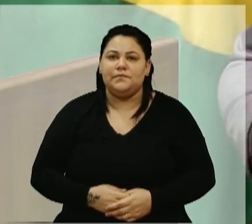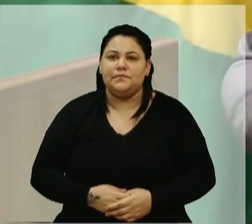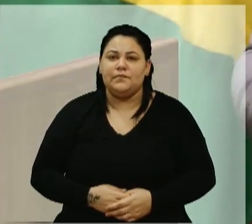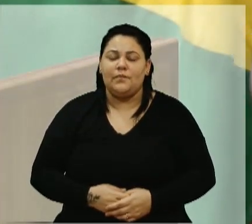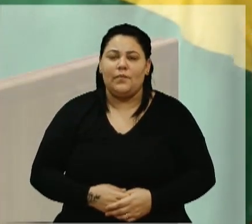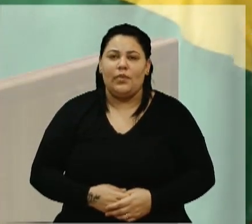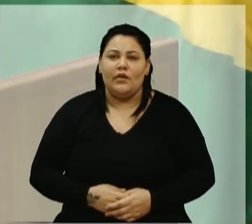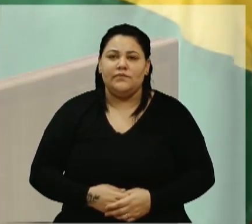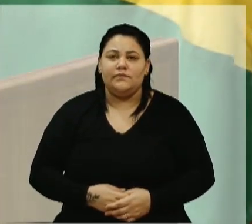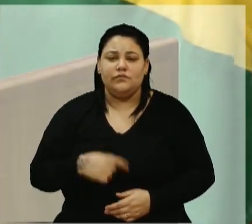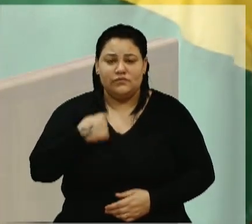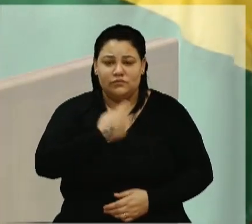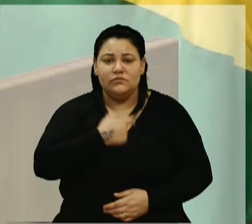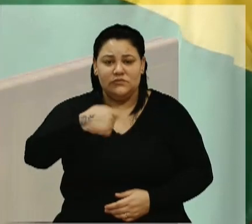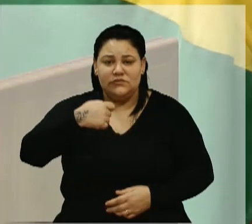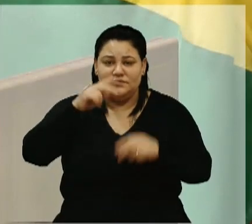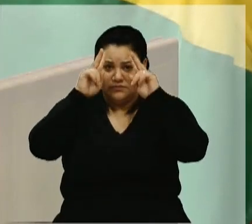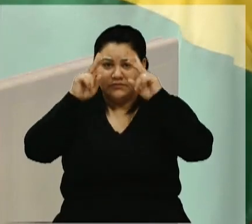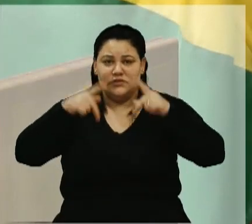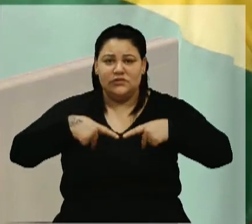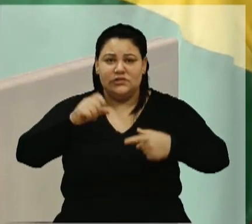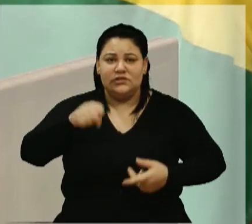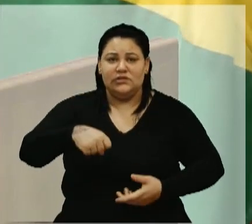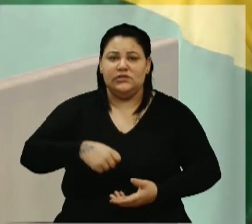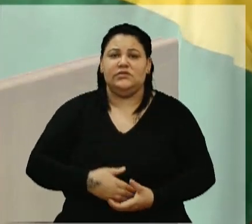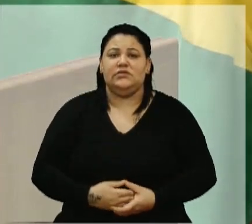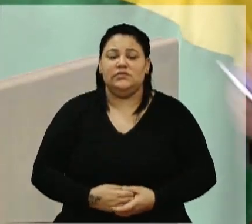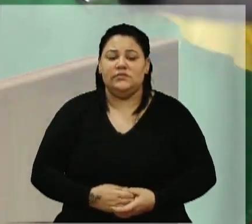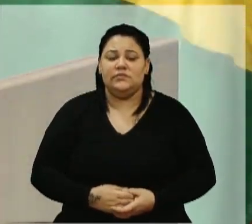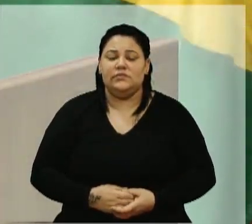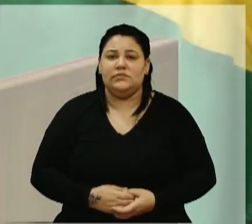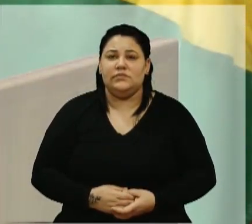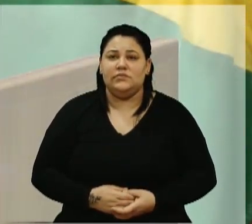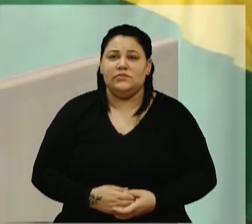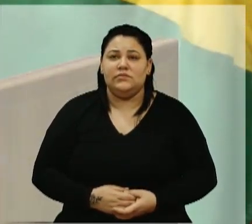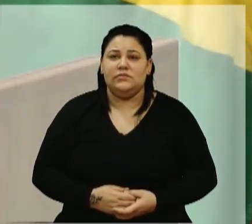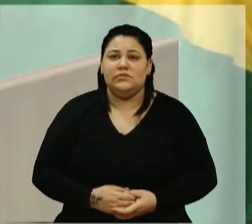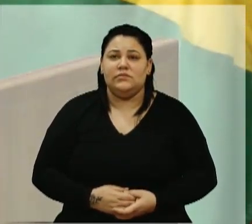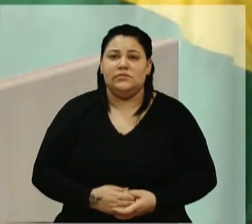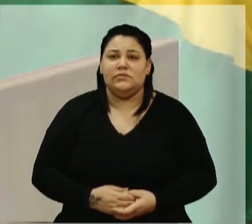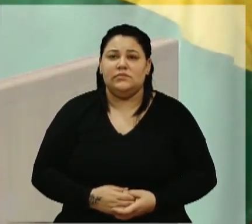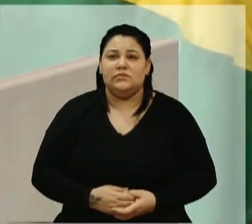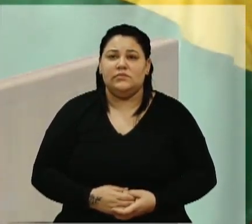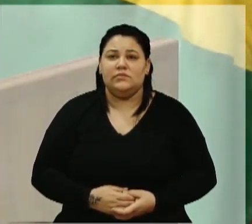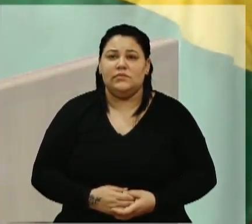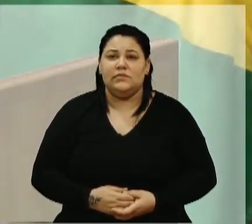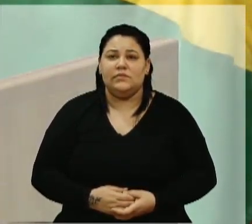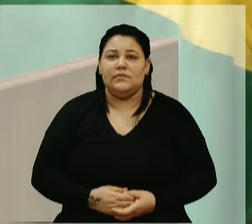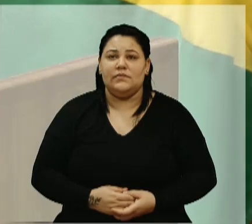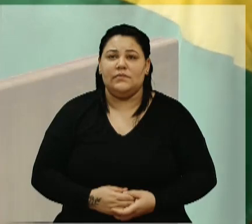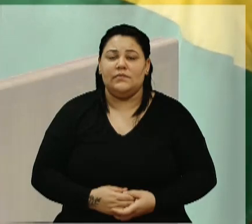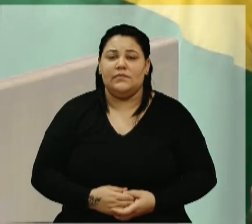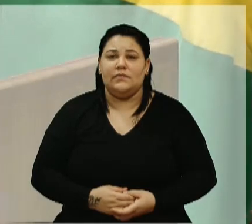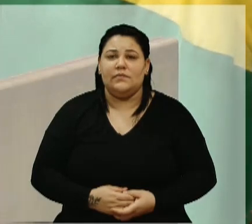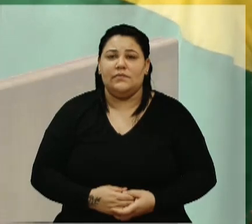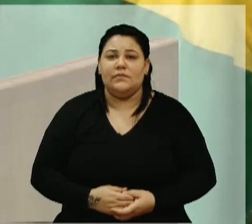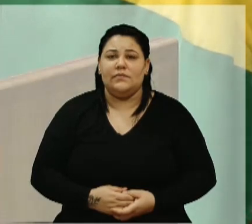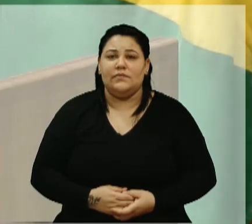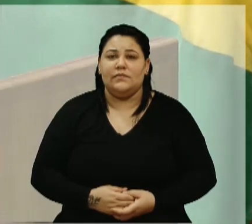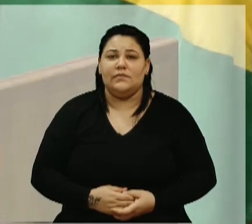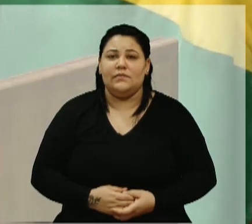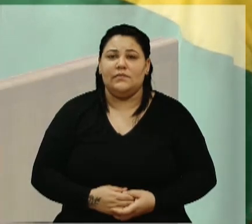Nós precisamos reconhecer. Então, daqui uns dias vamos sentar lá com o Supremo, né, na